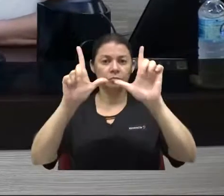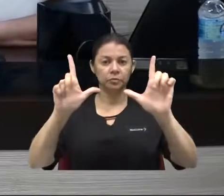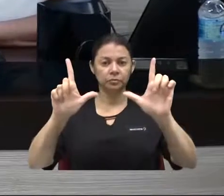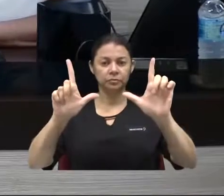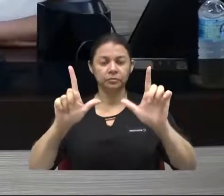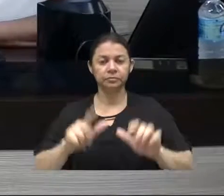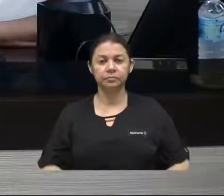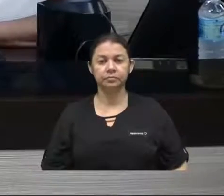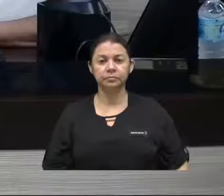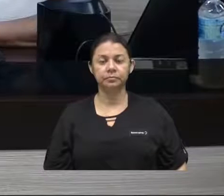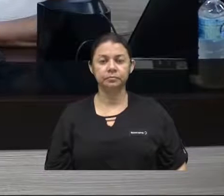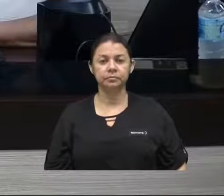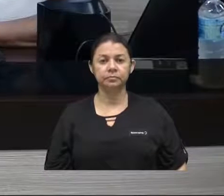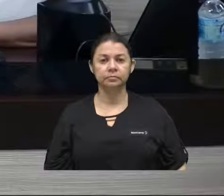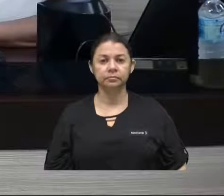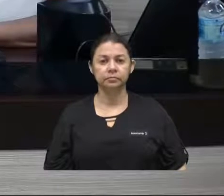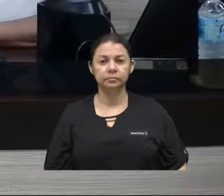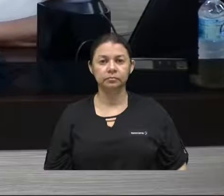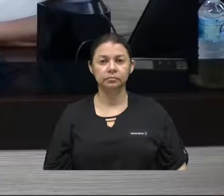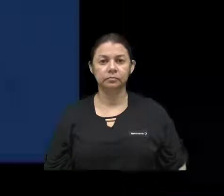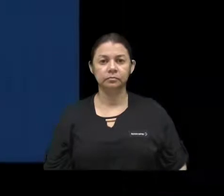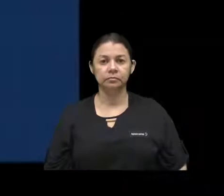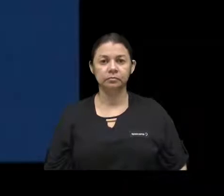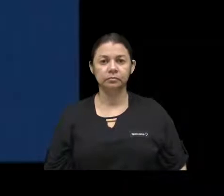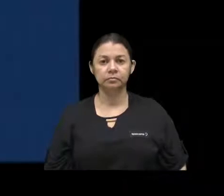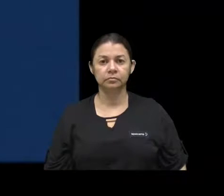aberto, senhores vereadores.